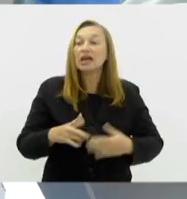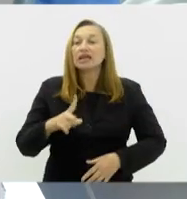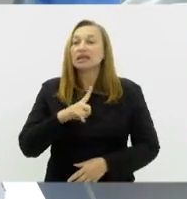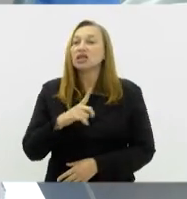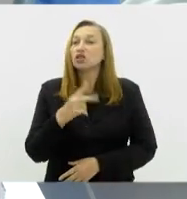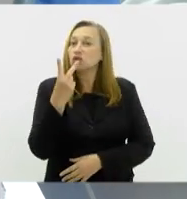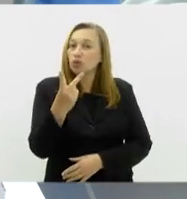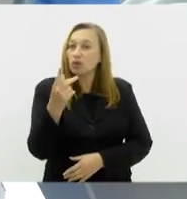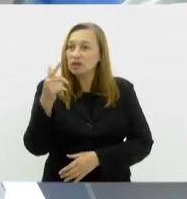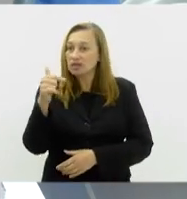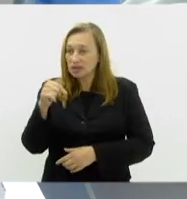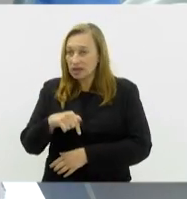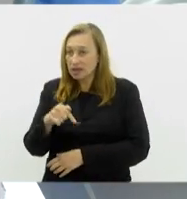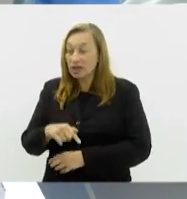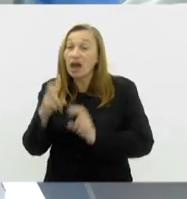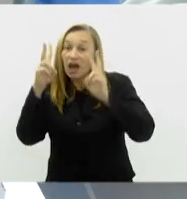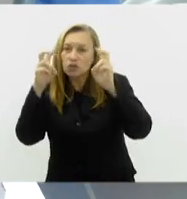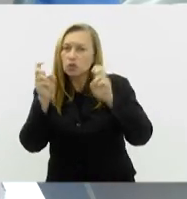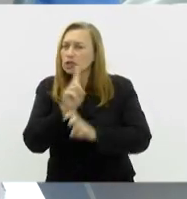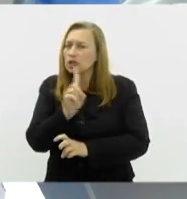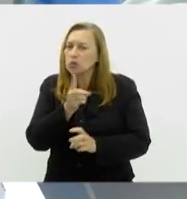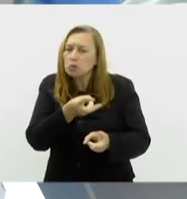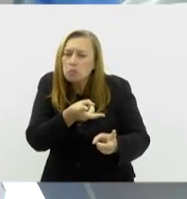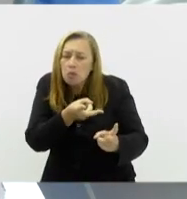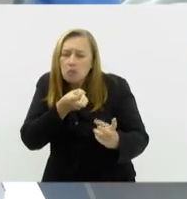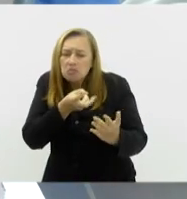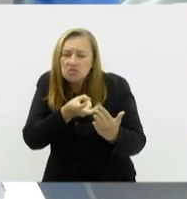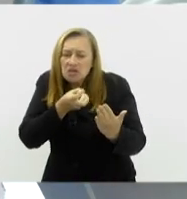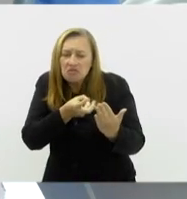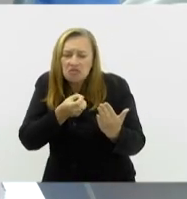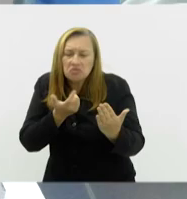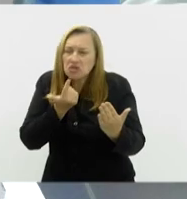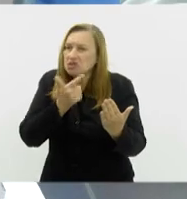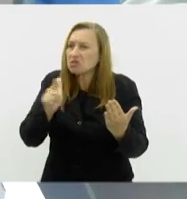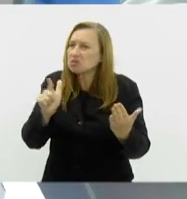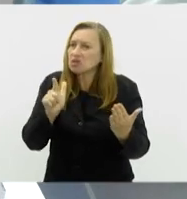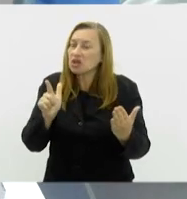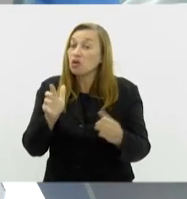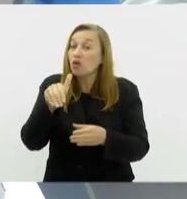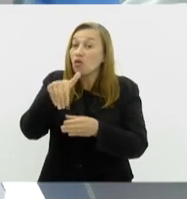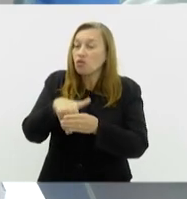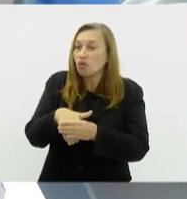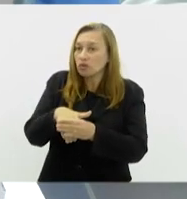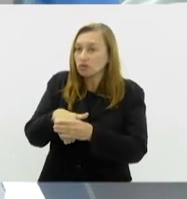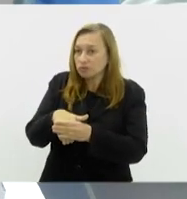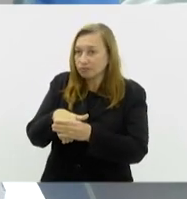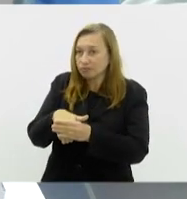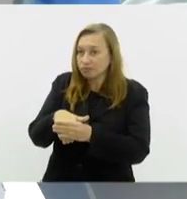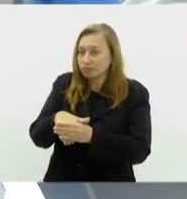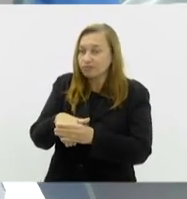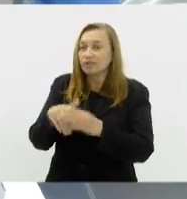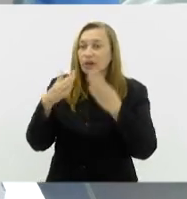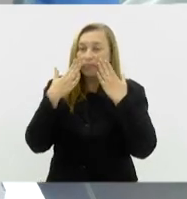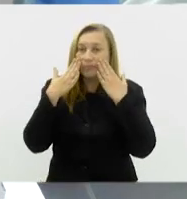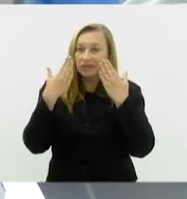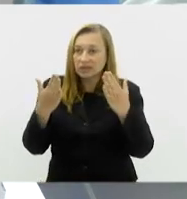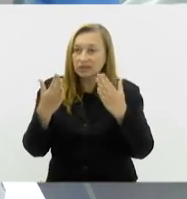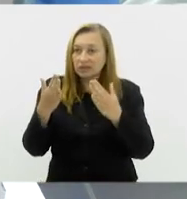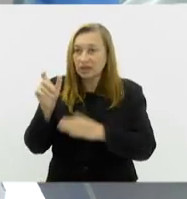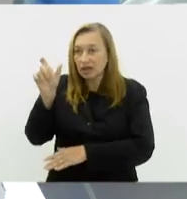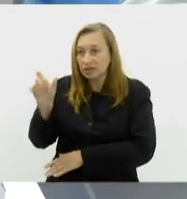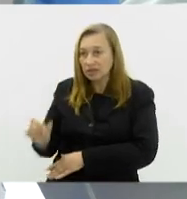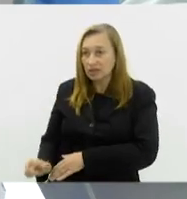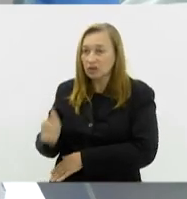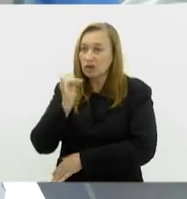já observamos que não tem no voto apresentado pelo relator a esta comissão dois